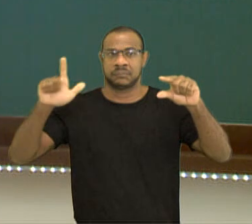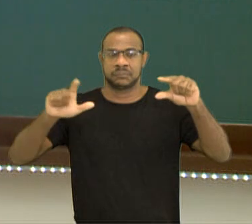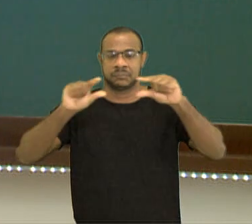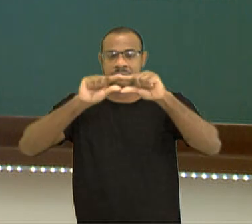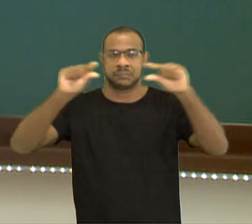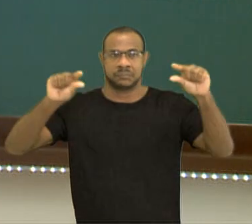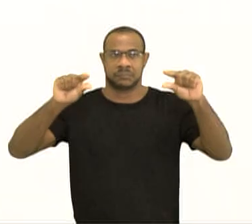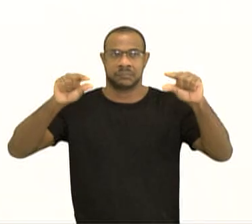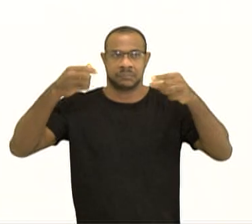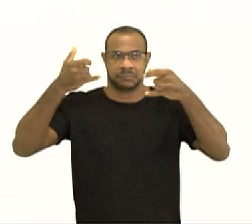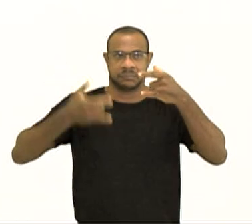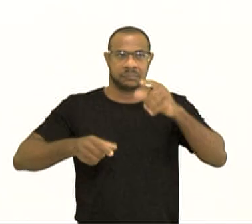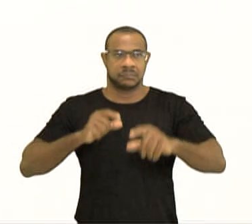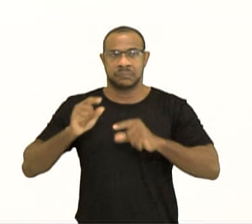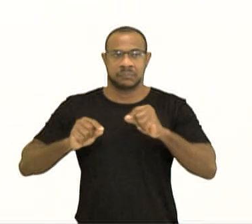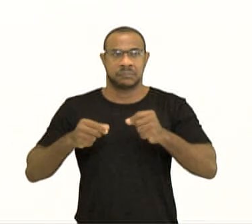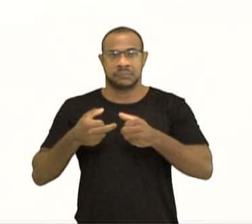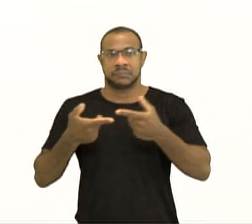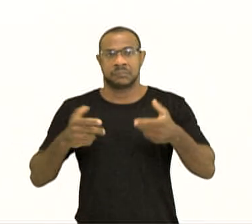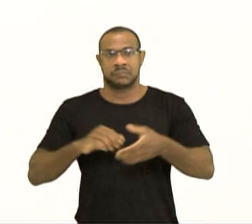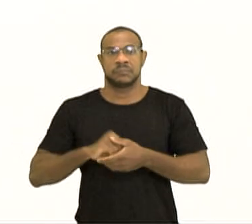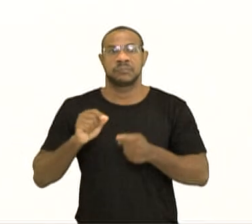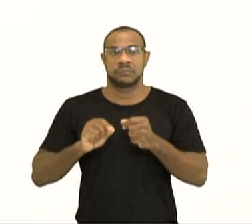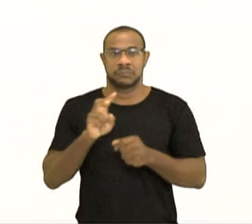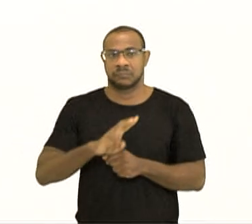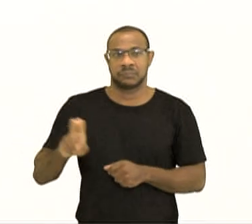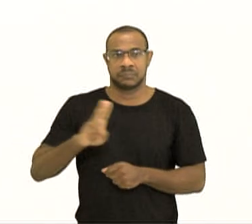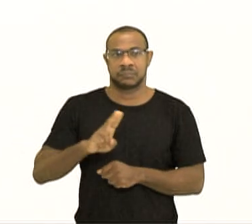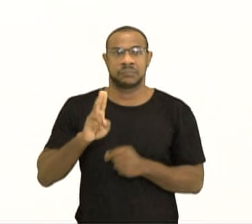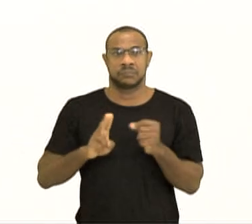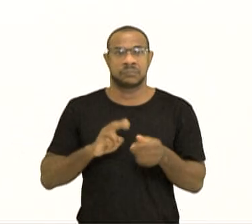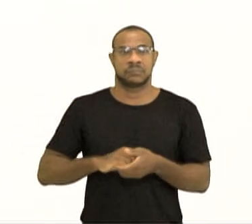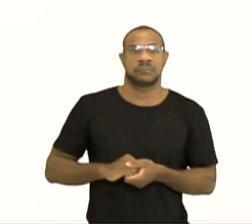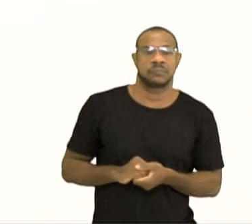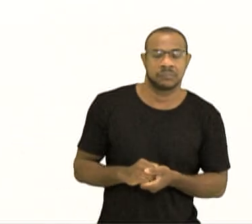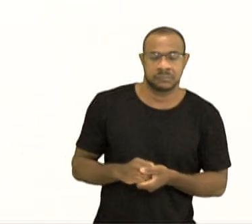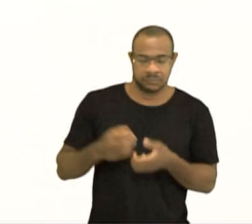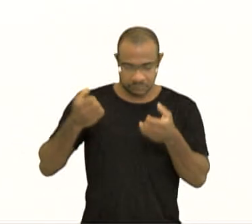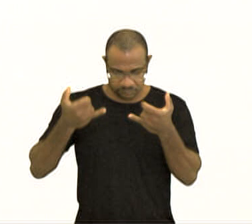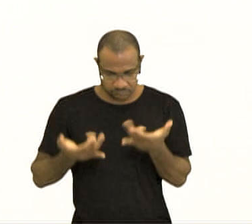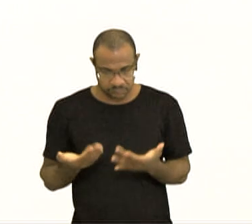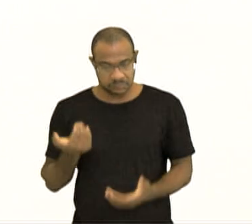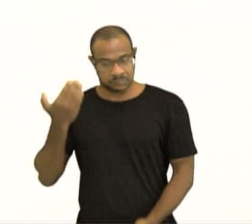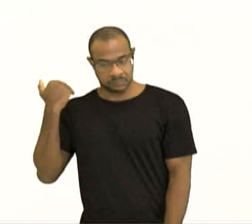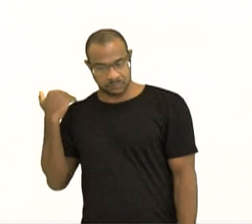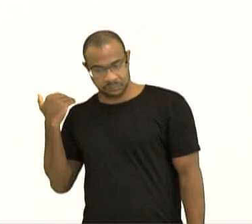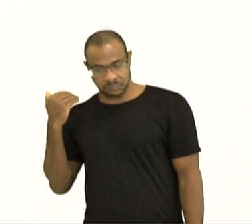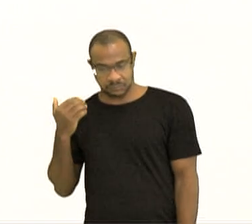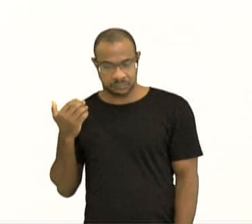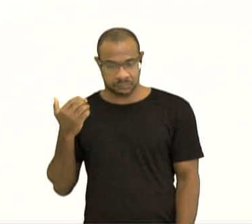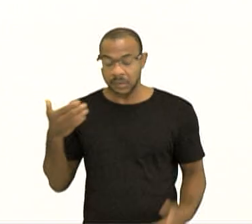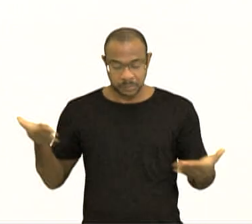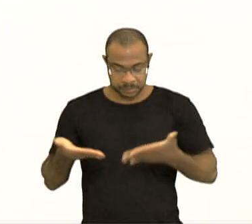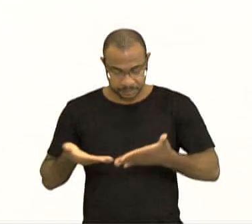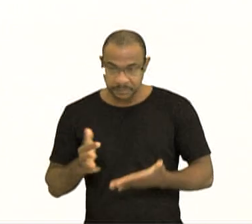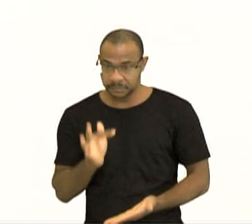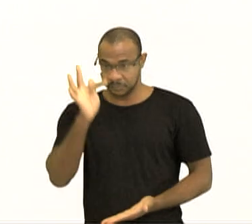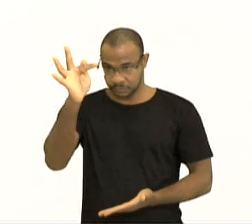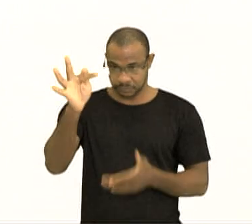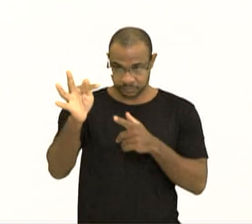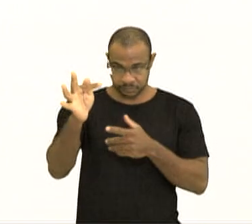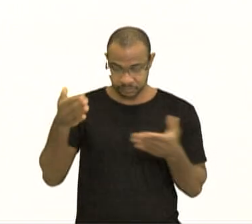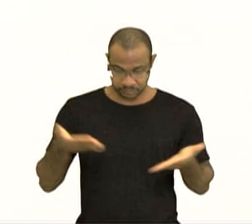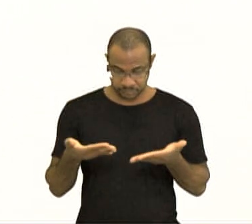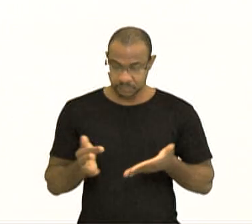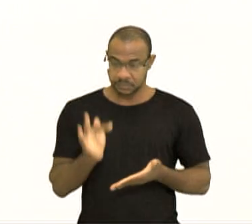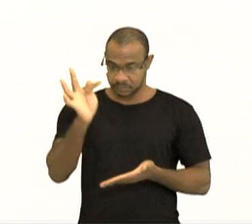sobre possíveis ações no presente ou no futuro. O que eu quero dizer? Repara na tradução da frase. Se você